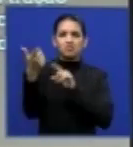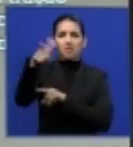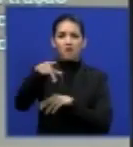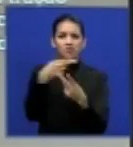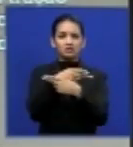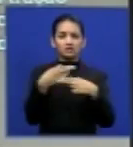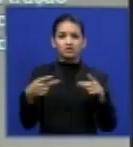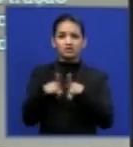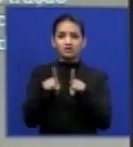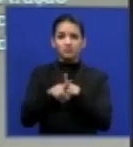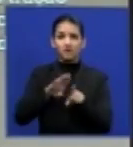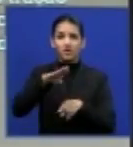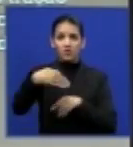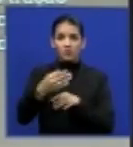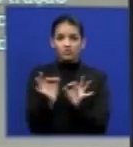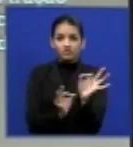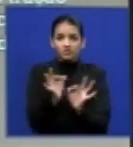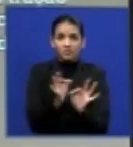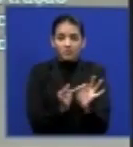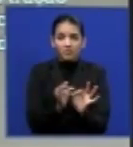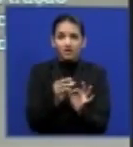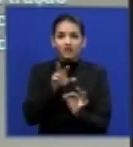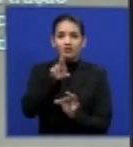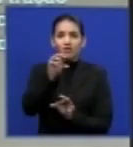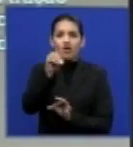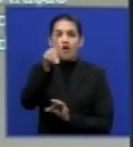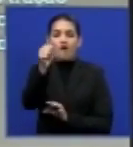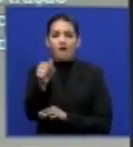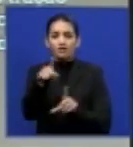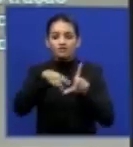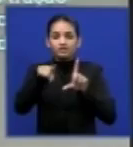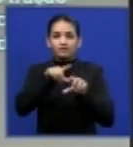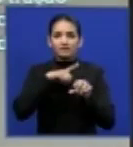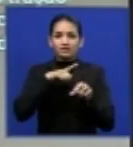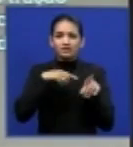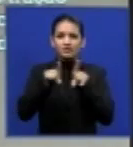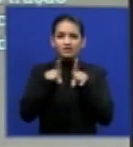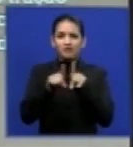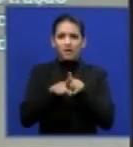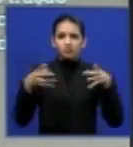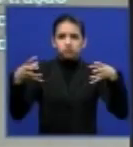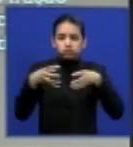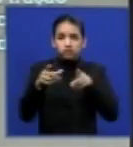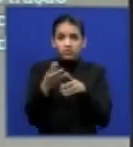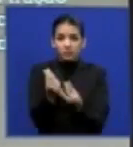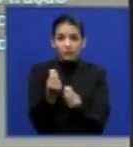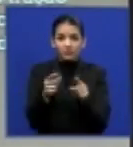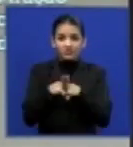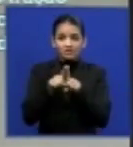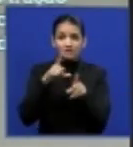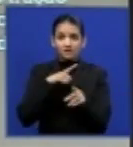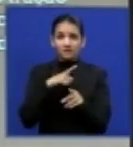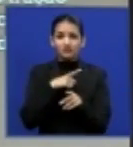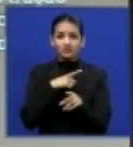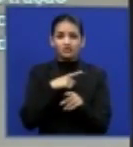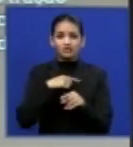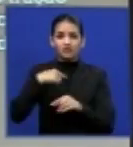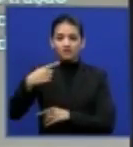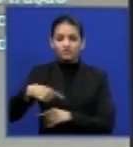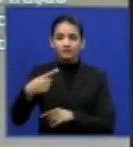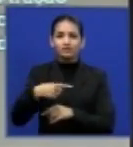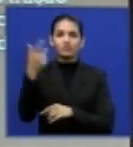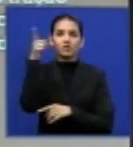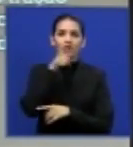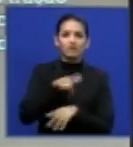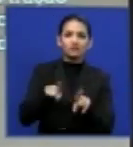que, quando montado em uma roda de veículo e contendo fluido sob pressão, transmite tração, dada a sua aderência ao